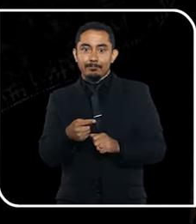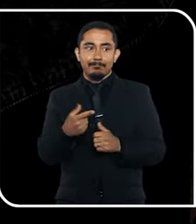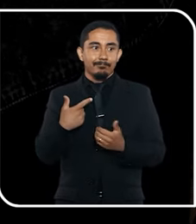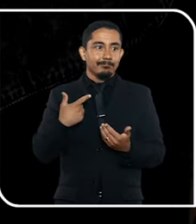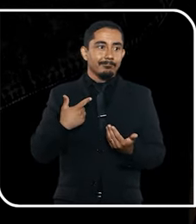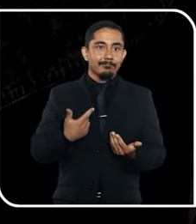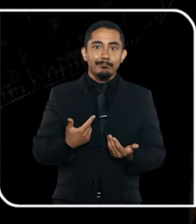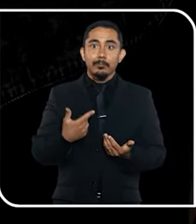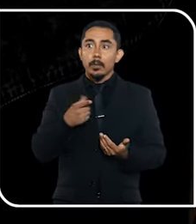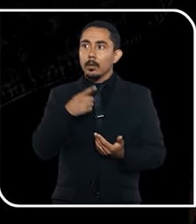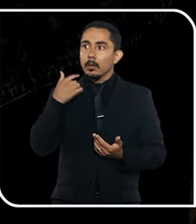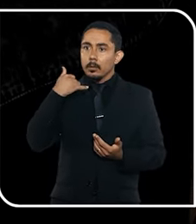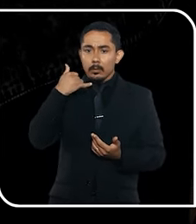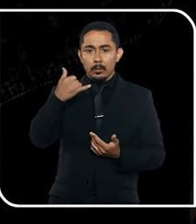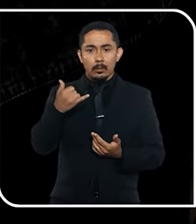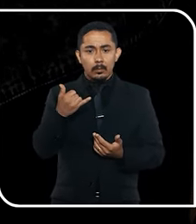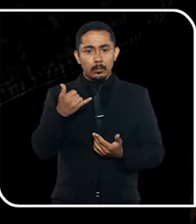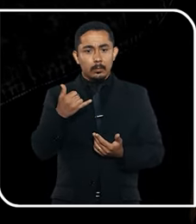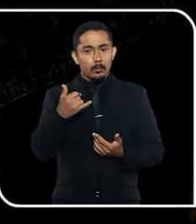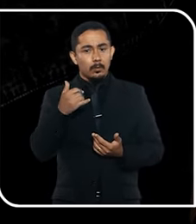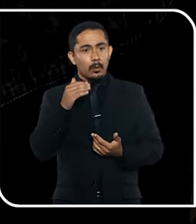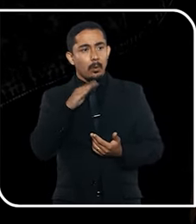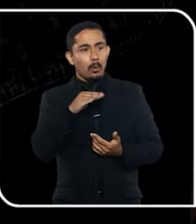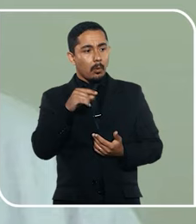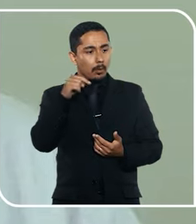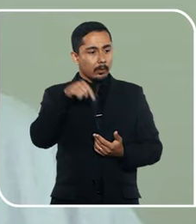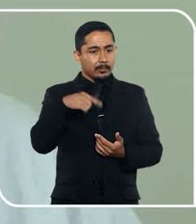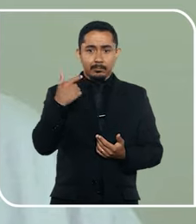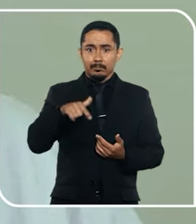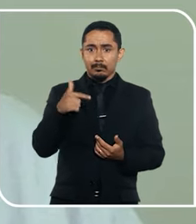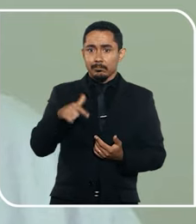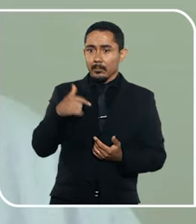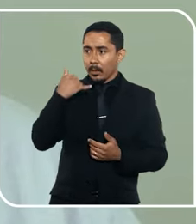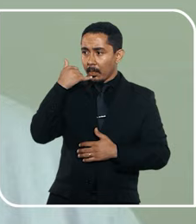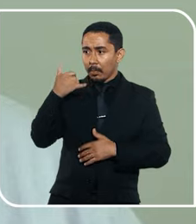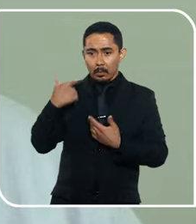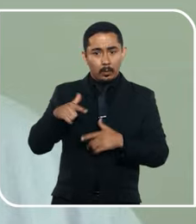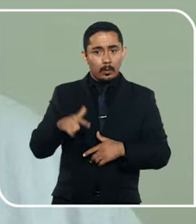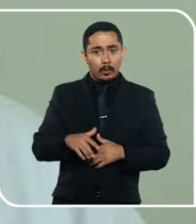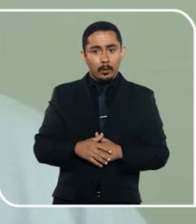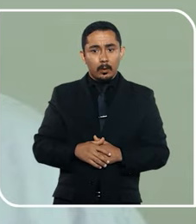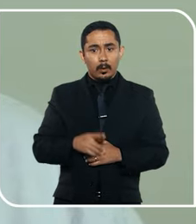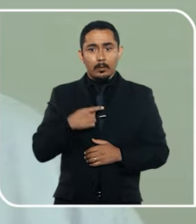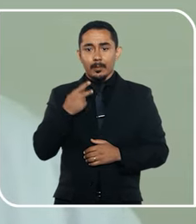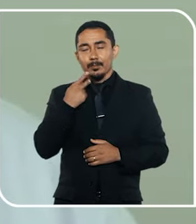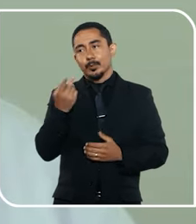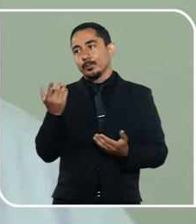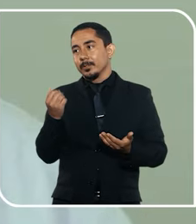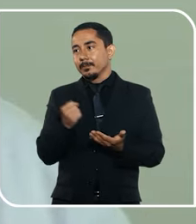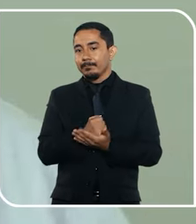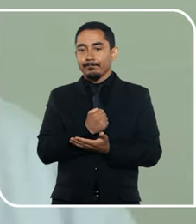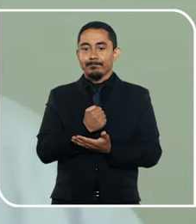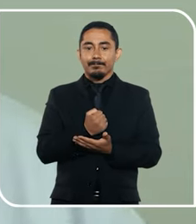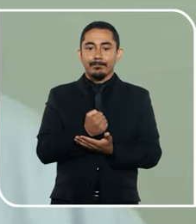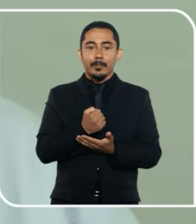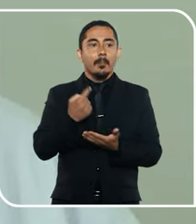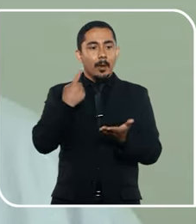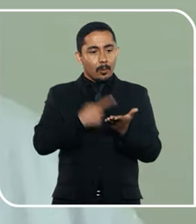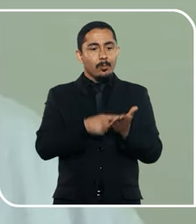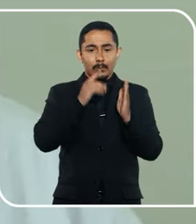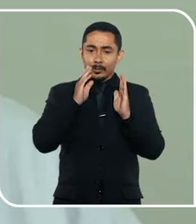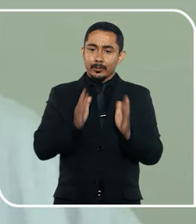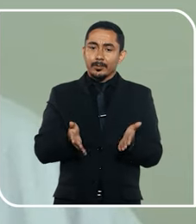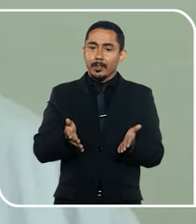e ele ligou lá, tocou o interfone e falou: ó, ninguém tá atendendo. Eu falei: poxa, mas já